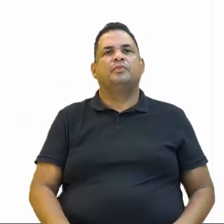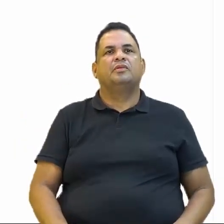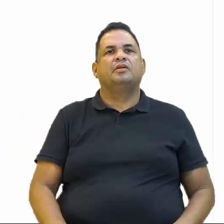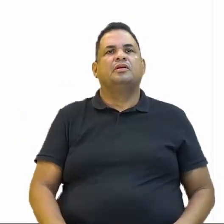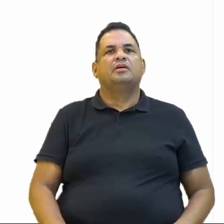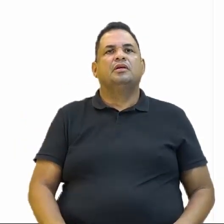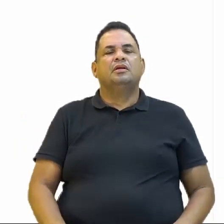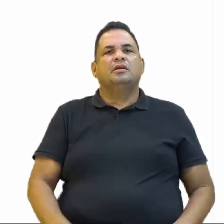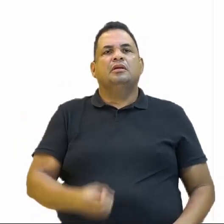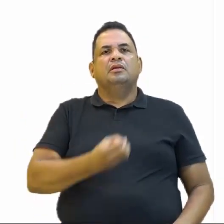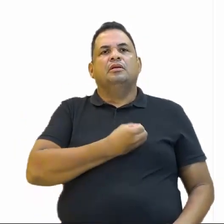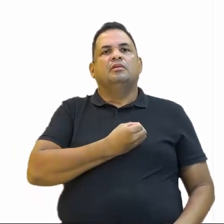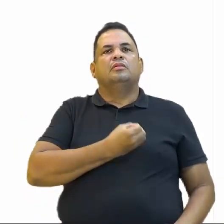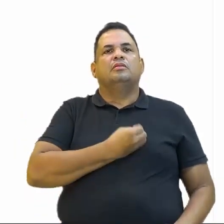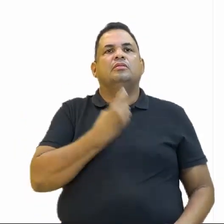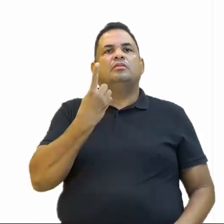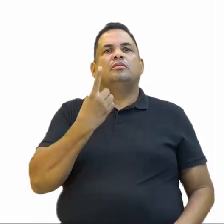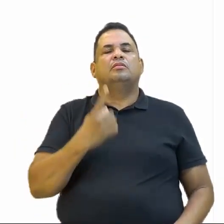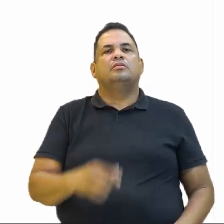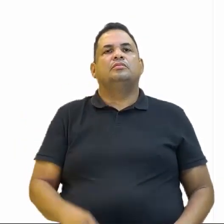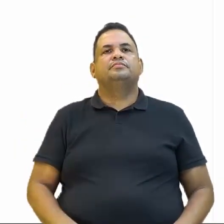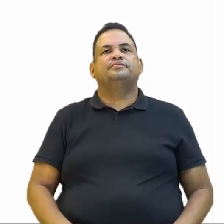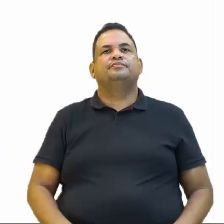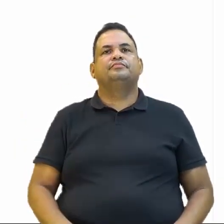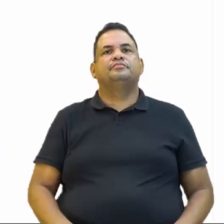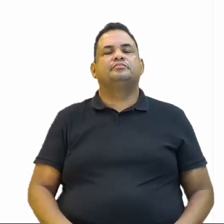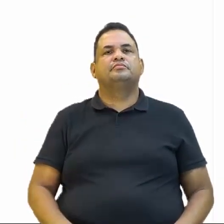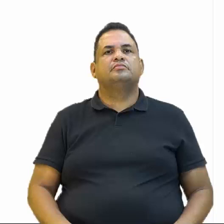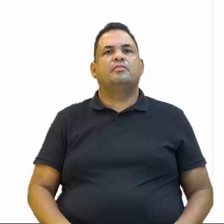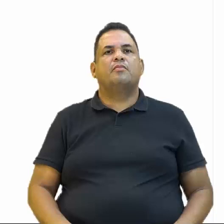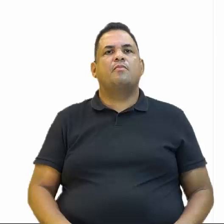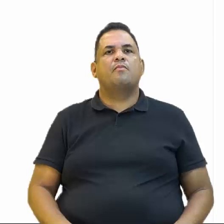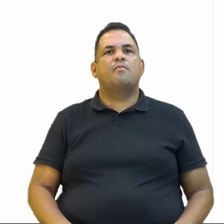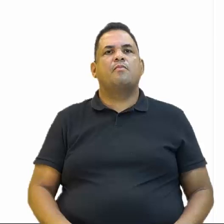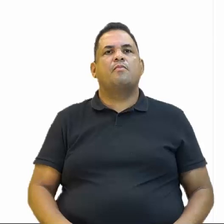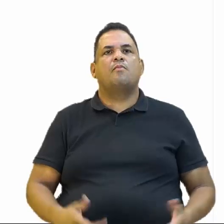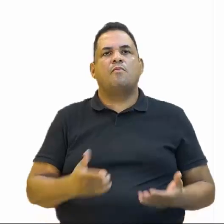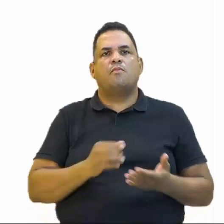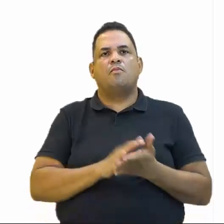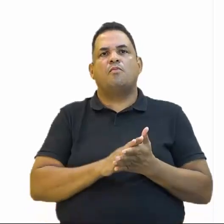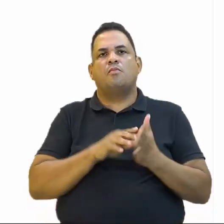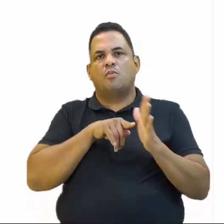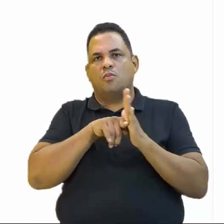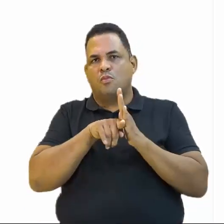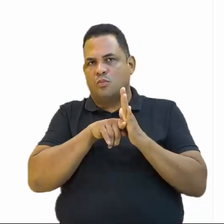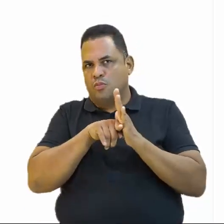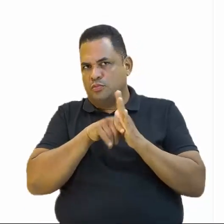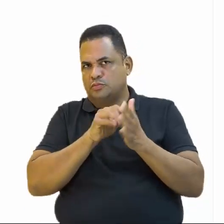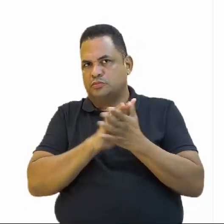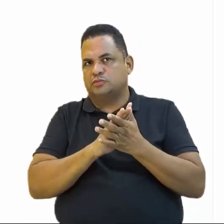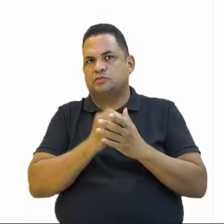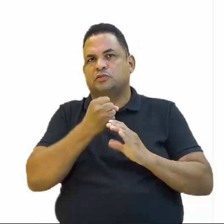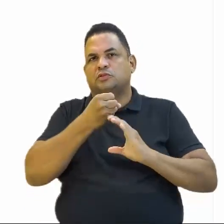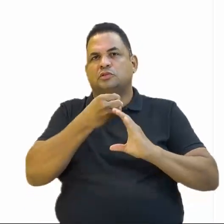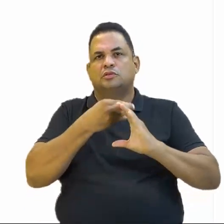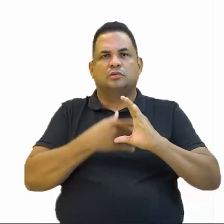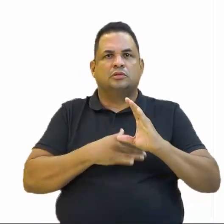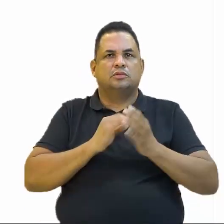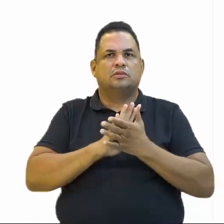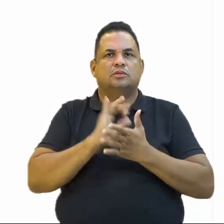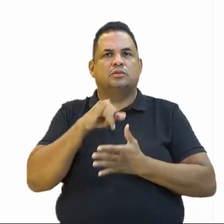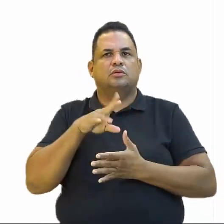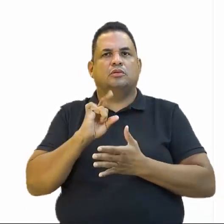Na questão de número 1, fala o seguinte: no estudo das funções inorgânicas, assinale